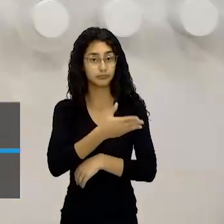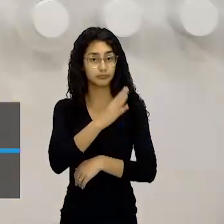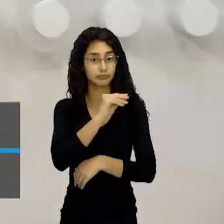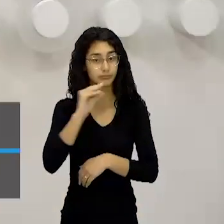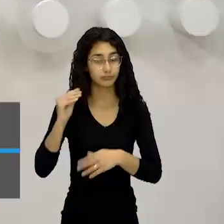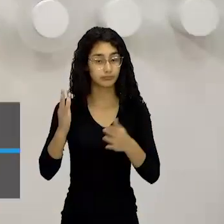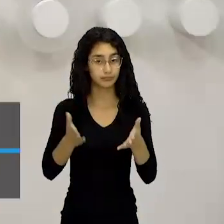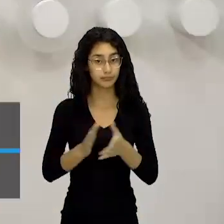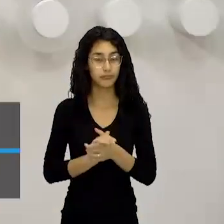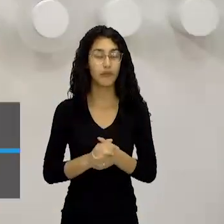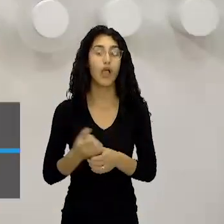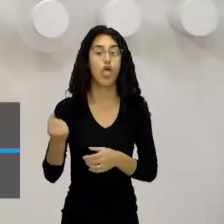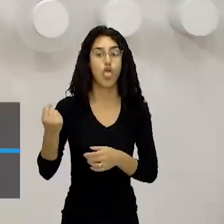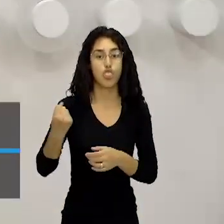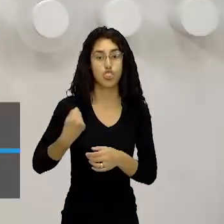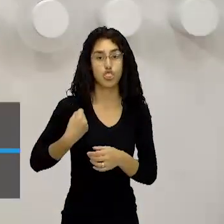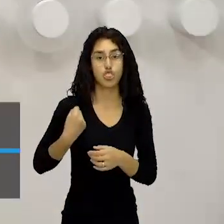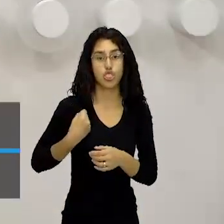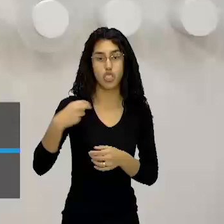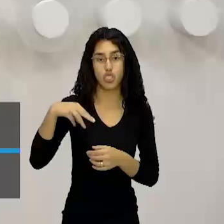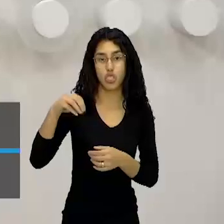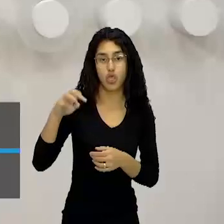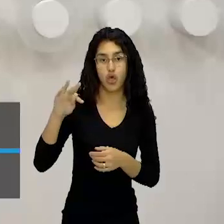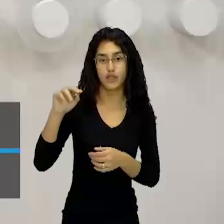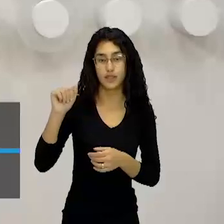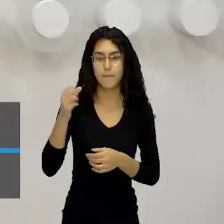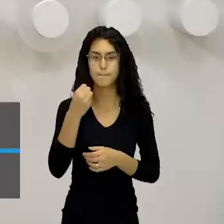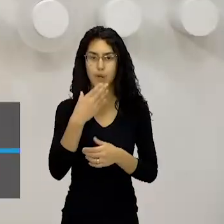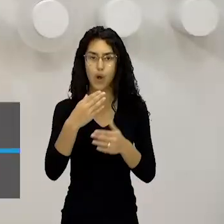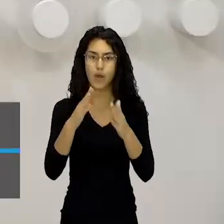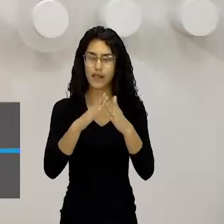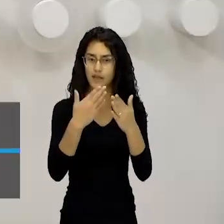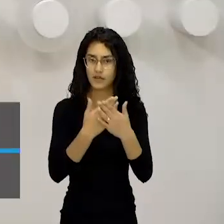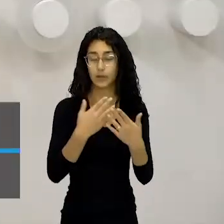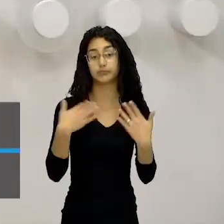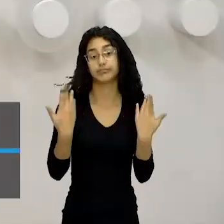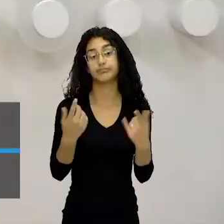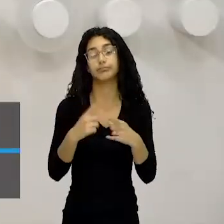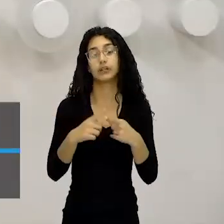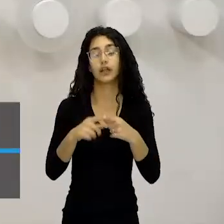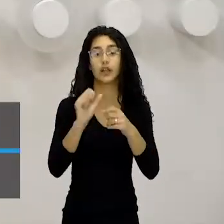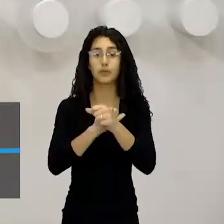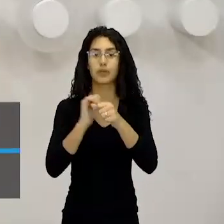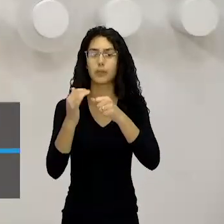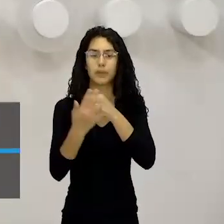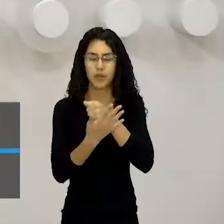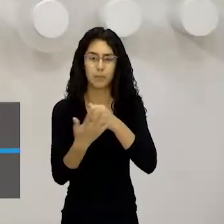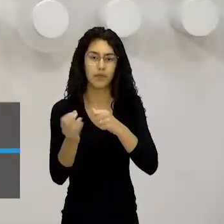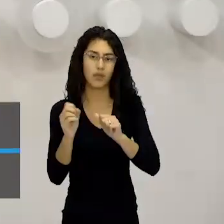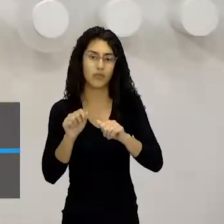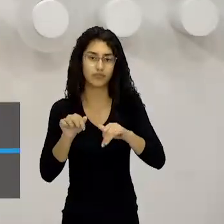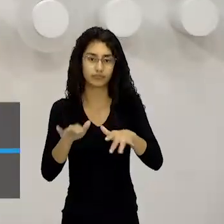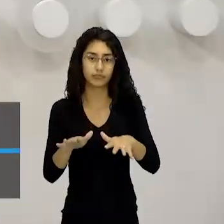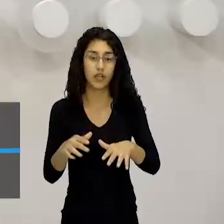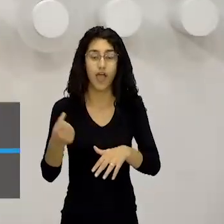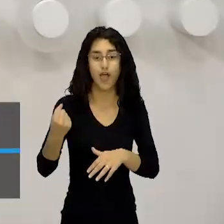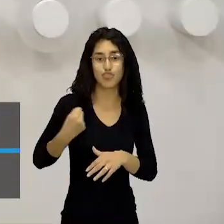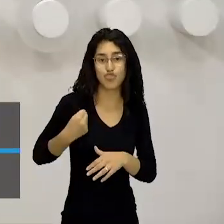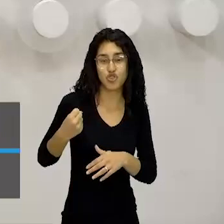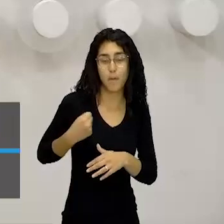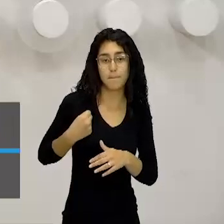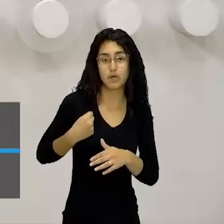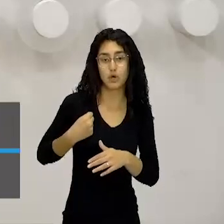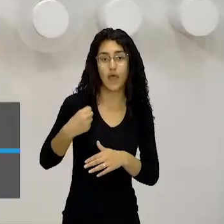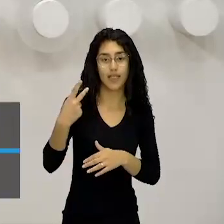É ele tirar boas notas na escola. Porque independente da pandemia, é o ensino dele, a nota é dele.